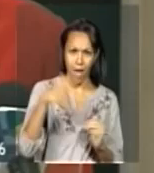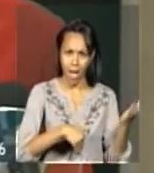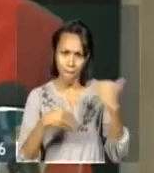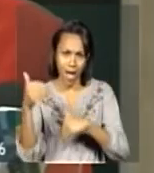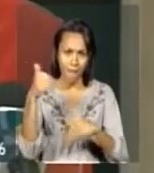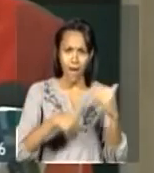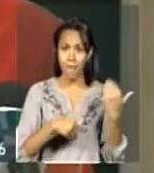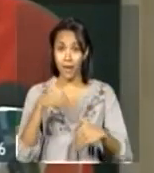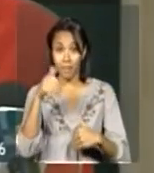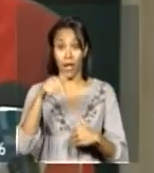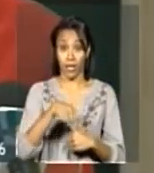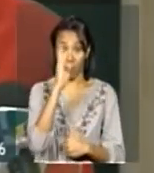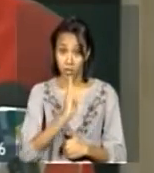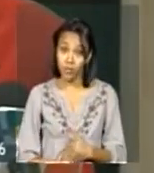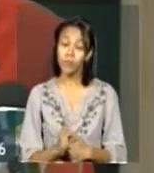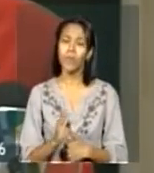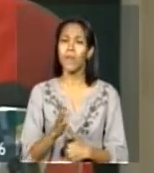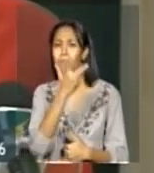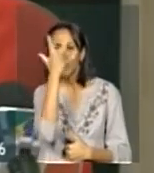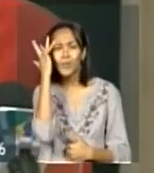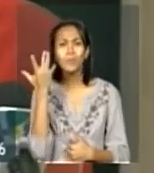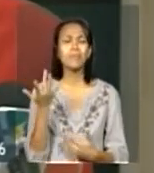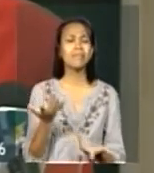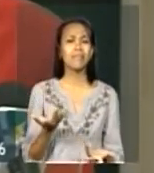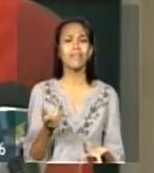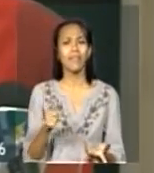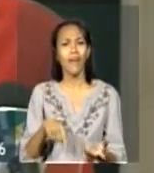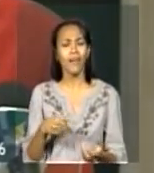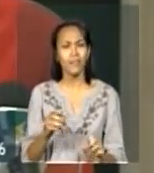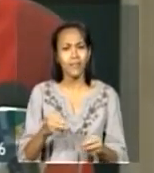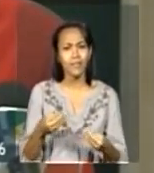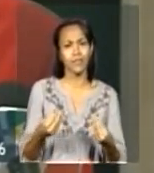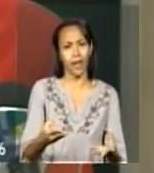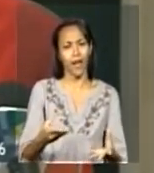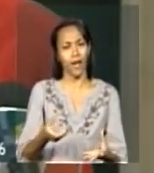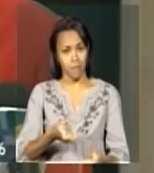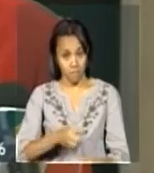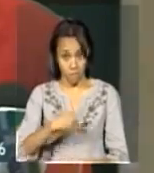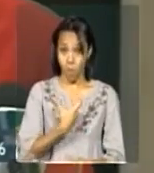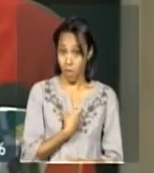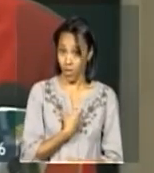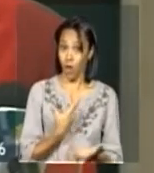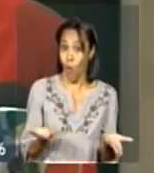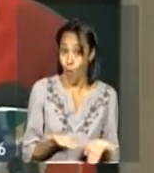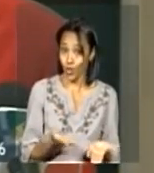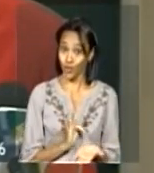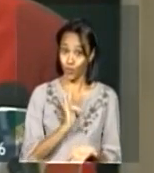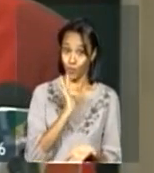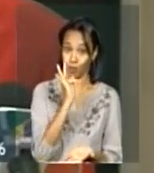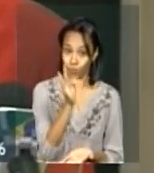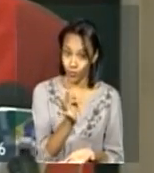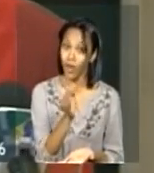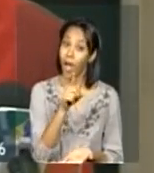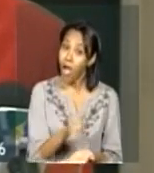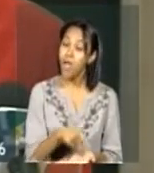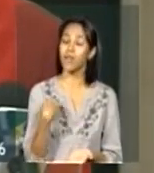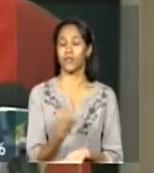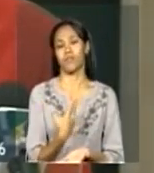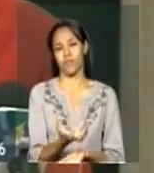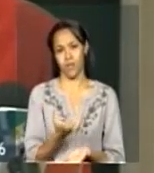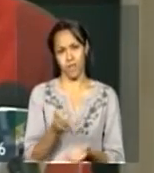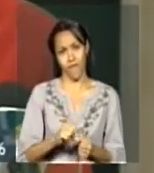faixas da população, que são aquelas que vão garantir a medalha hoje e a medalha do futuro. É isso que nós